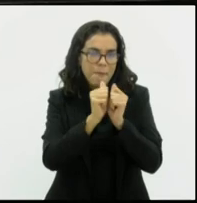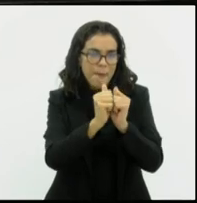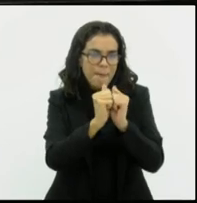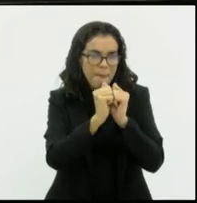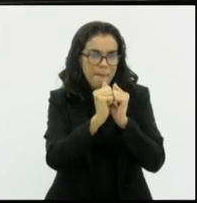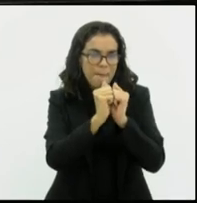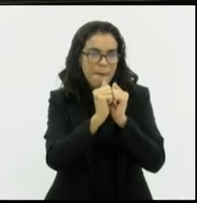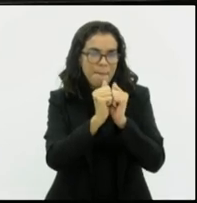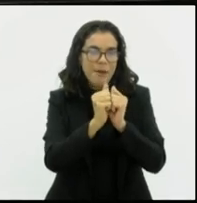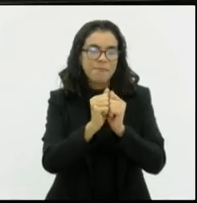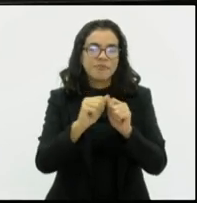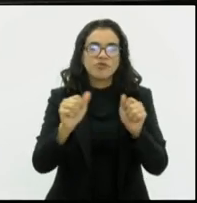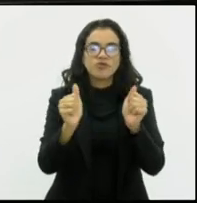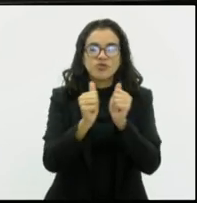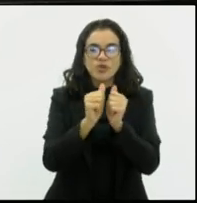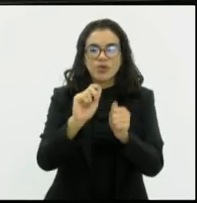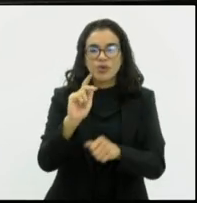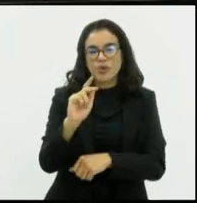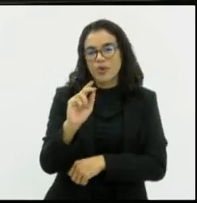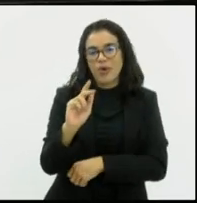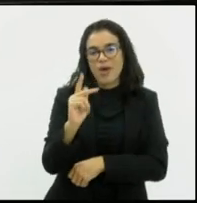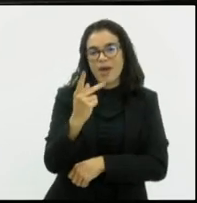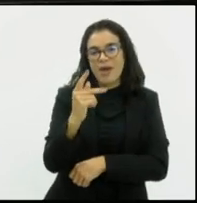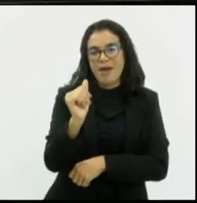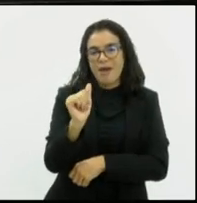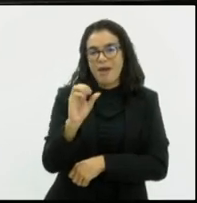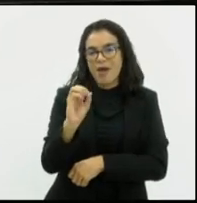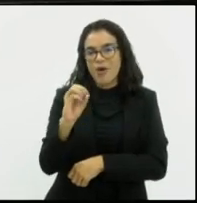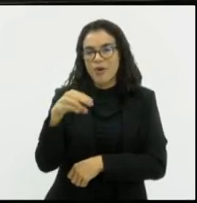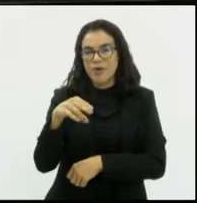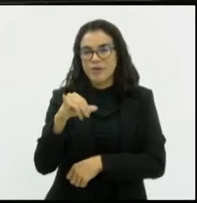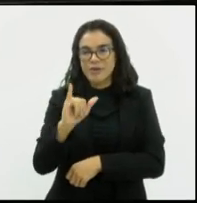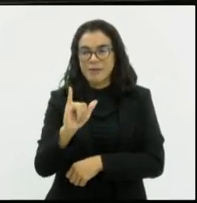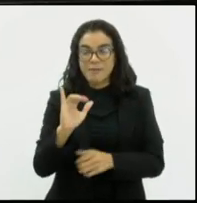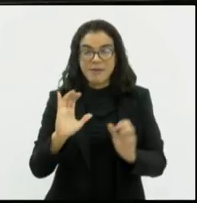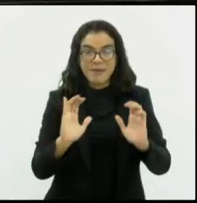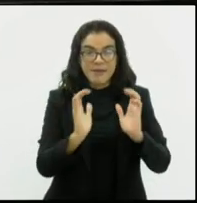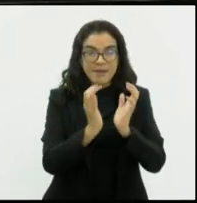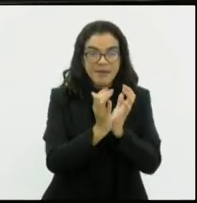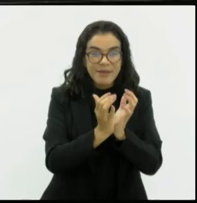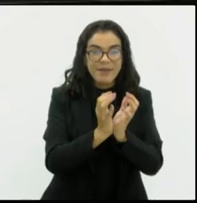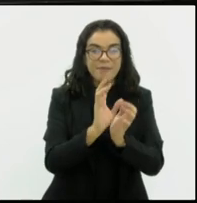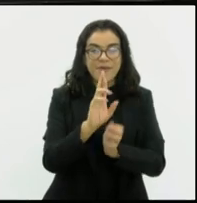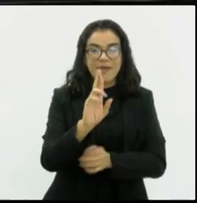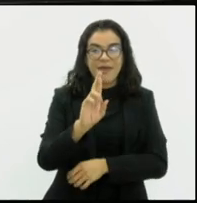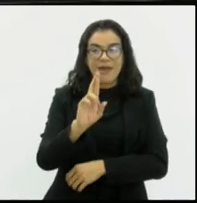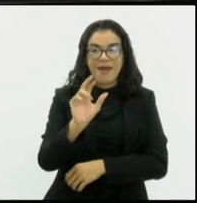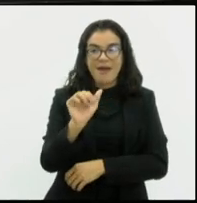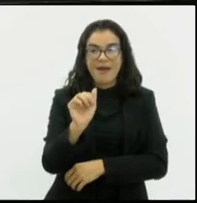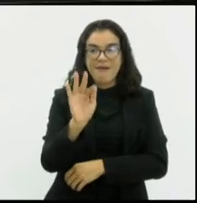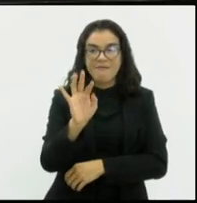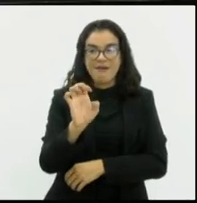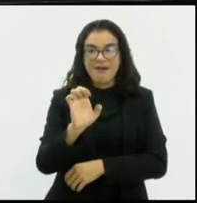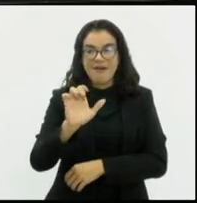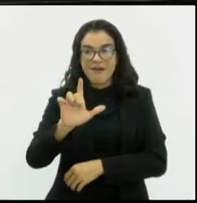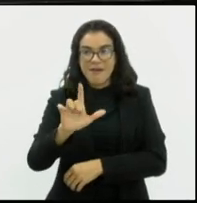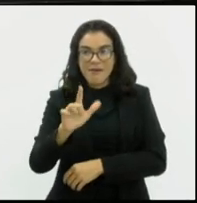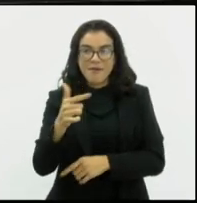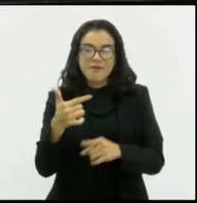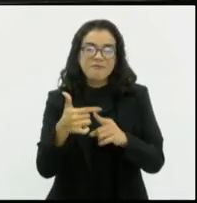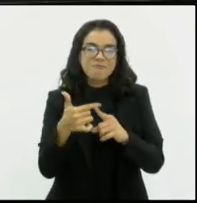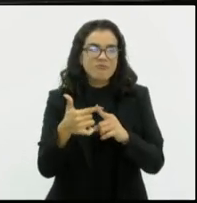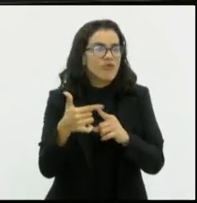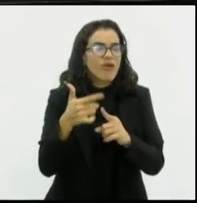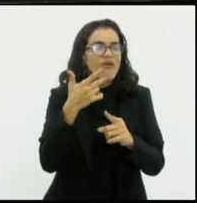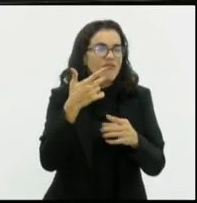caminhadas, junto com o Raoni, a minha equipe, o Bruno, o Rafael, o PH, todos que... Porque eu faço questão